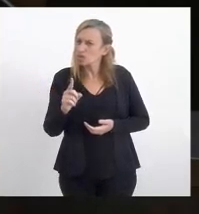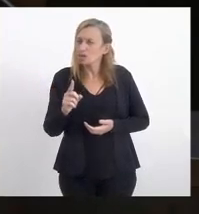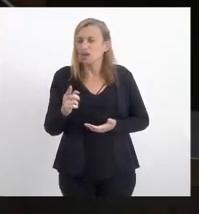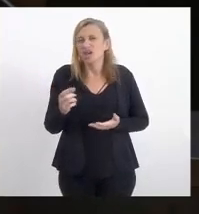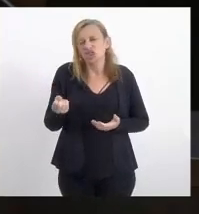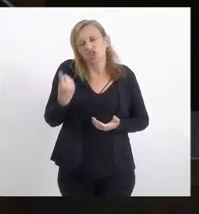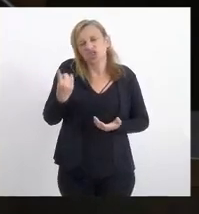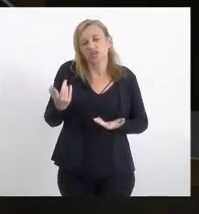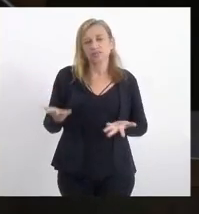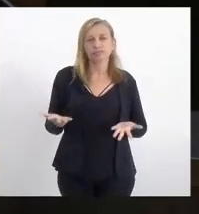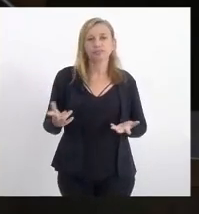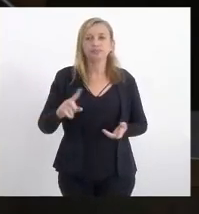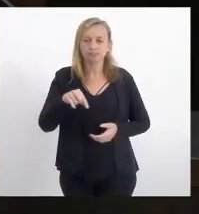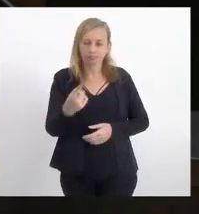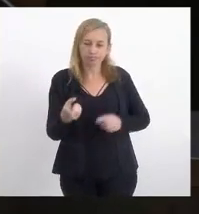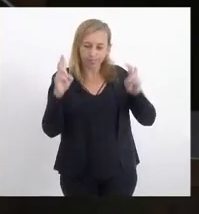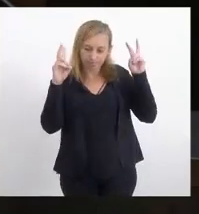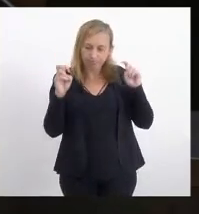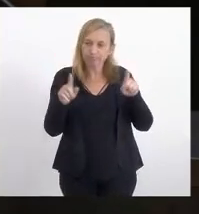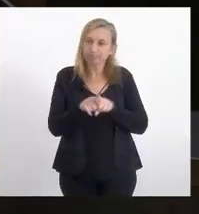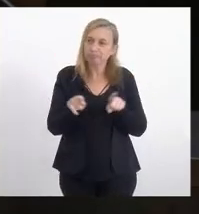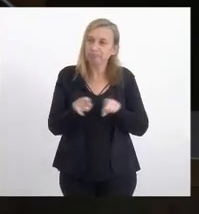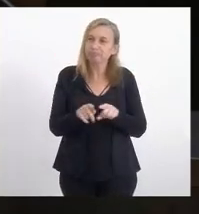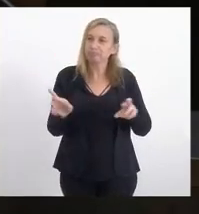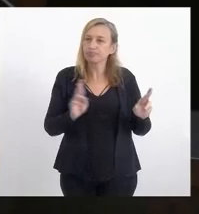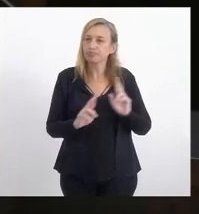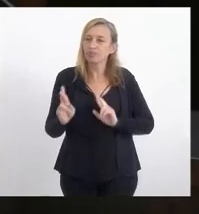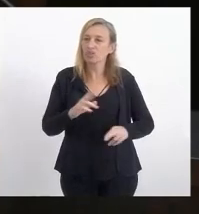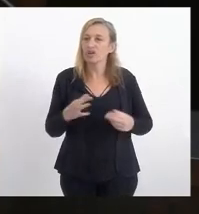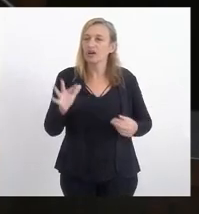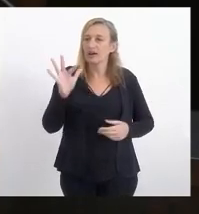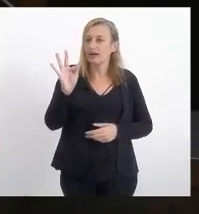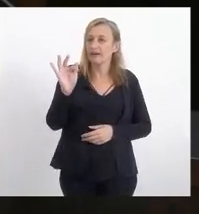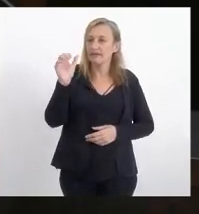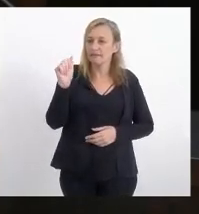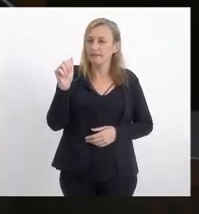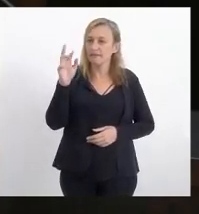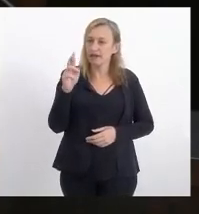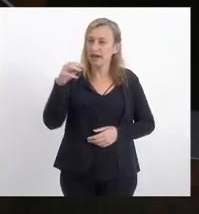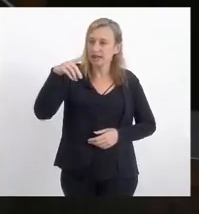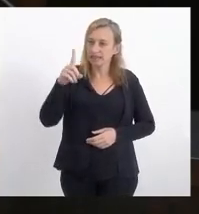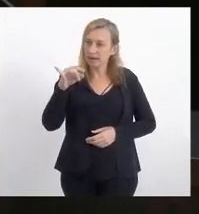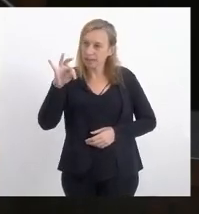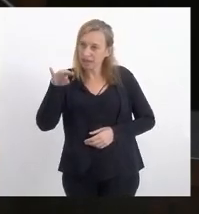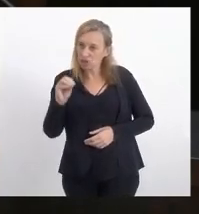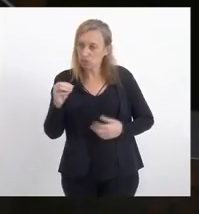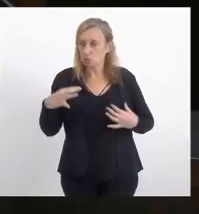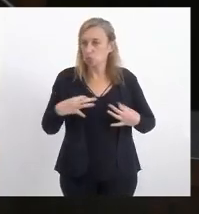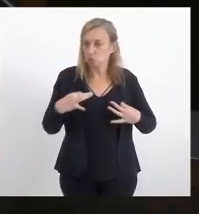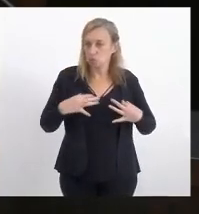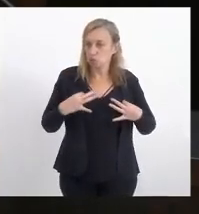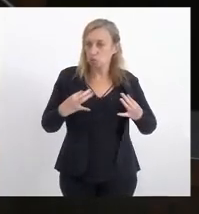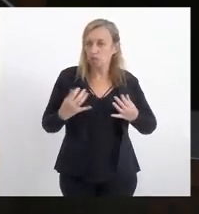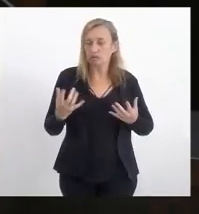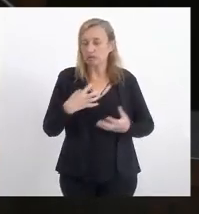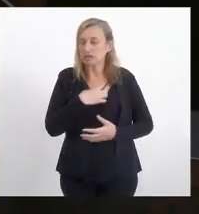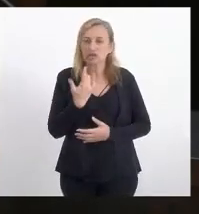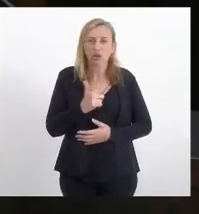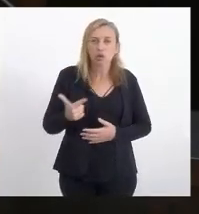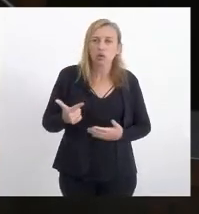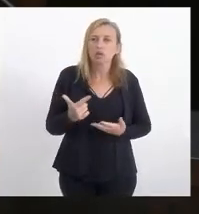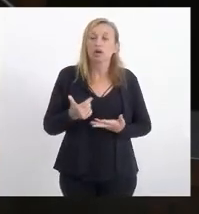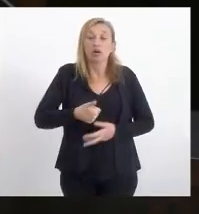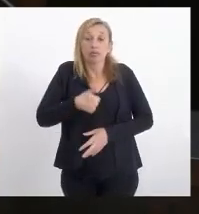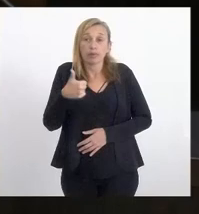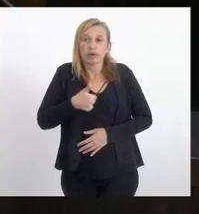estranha é um outro tema é com relação ao fardamento ela não faz sentido nenhum essa questão do fardamento